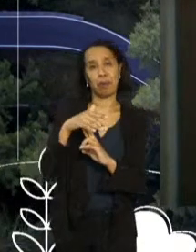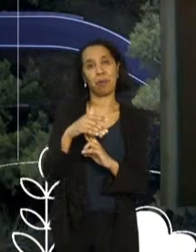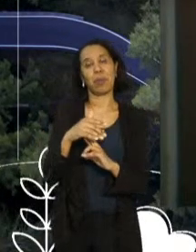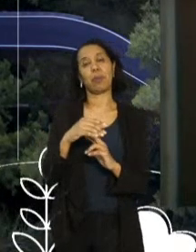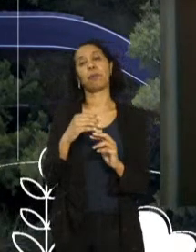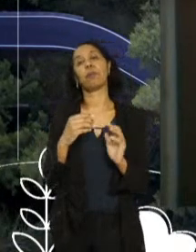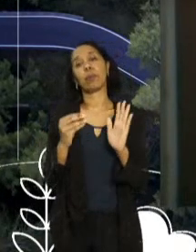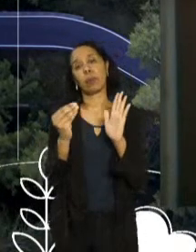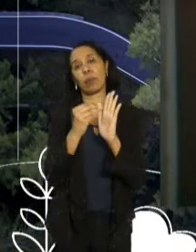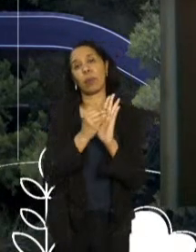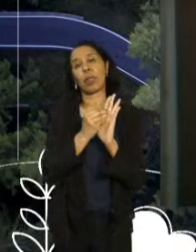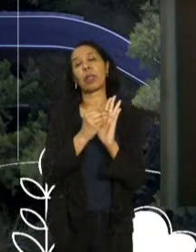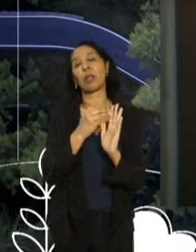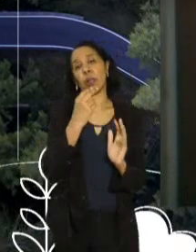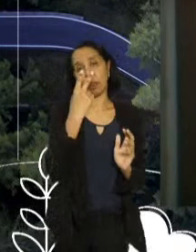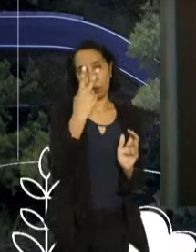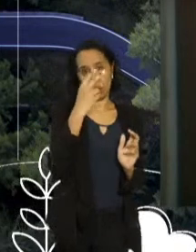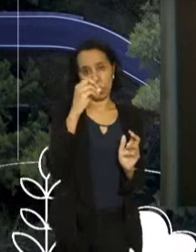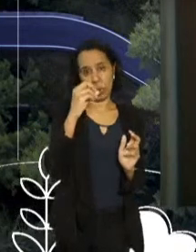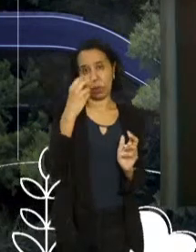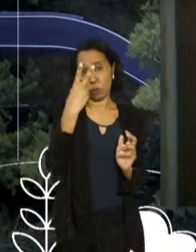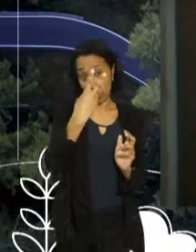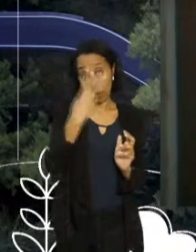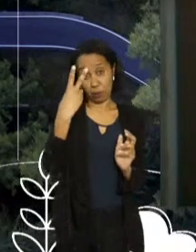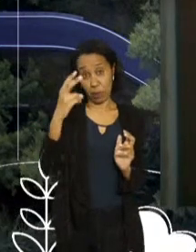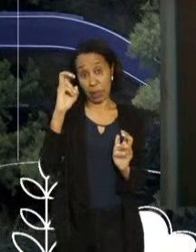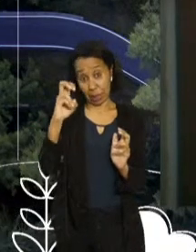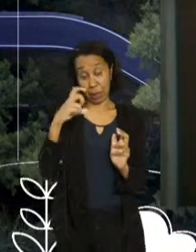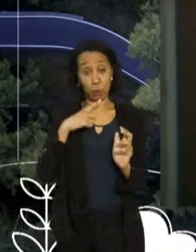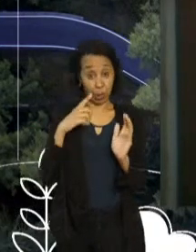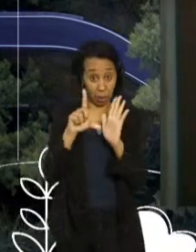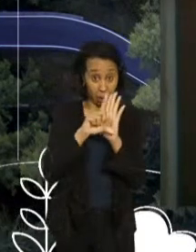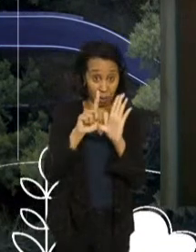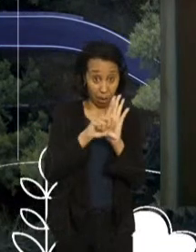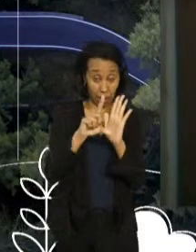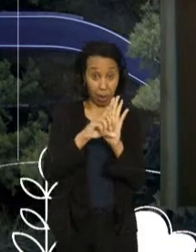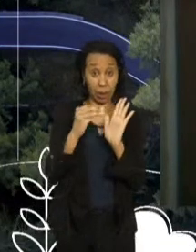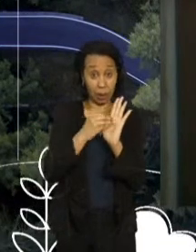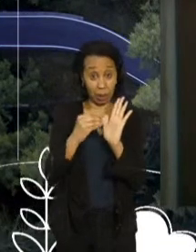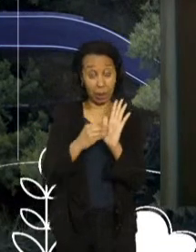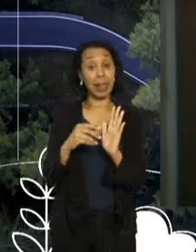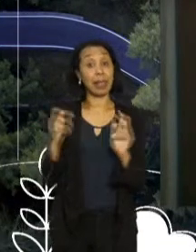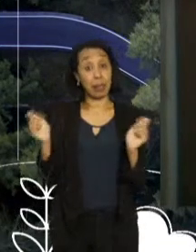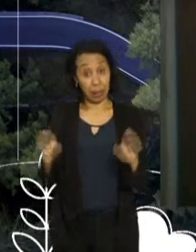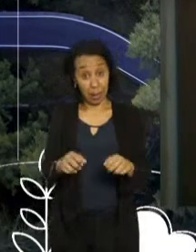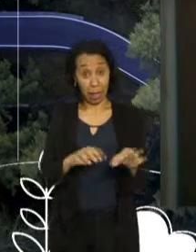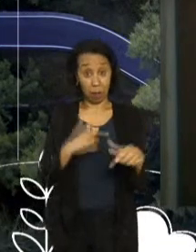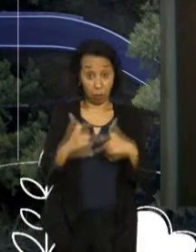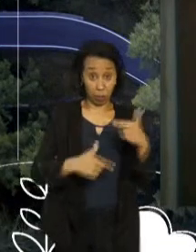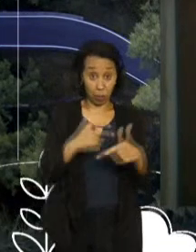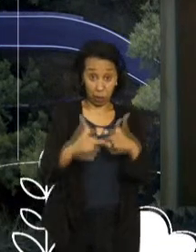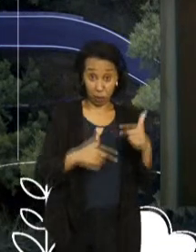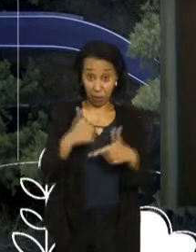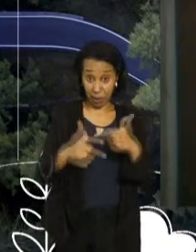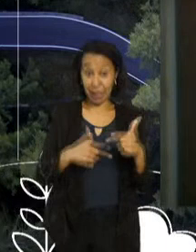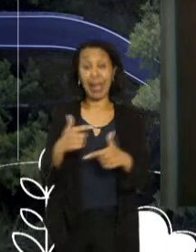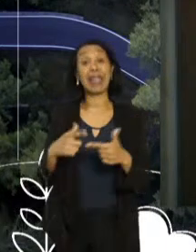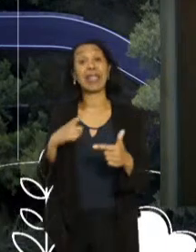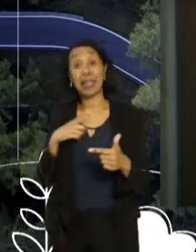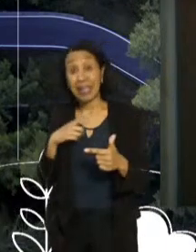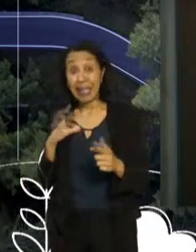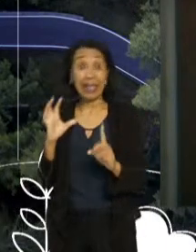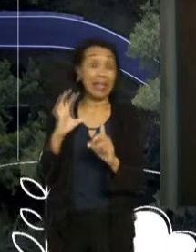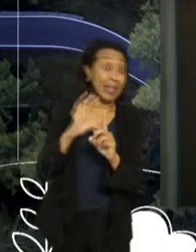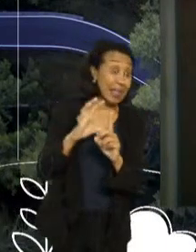artigo 225, né, toda vez que eu tiver uma atividade que pode gerar impacto ambiental, então eu vou